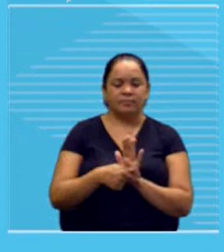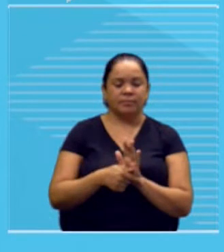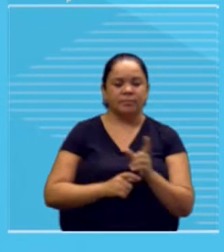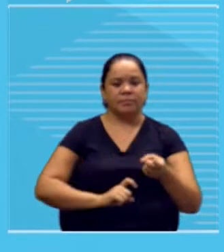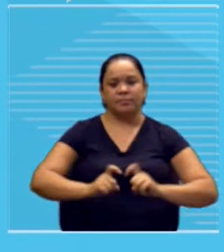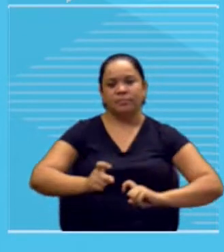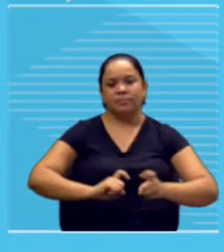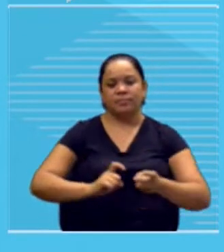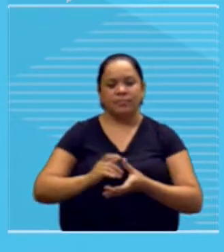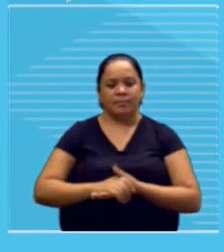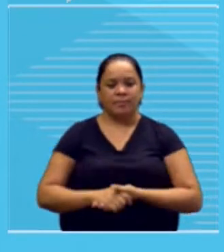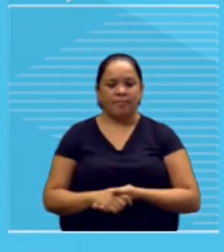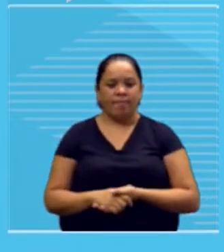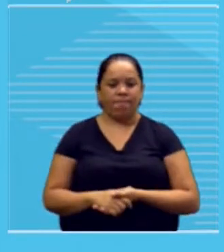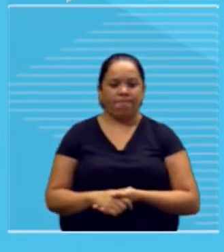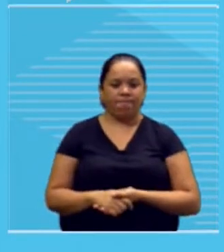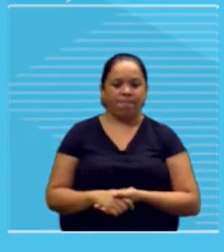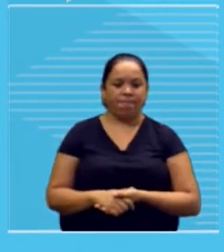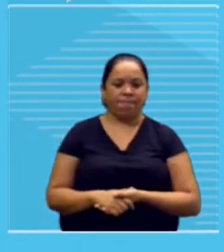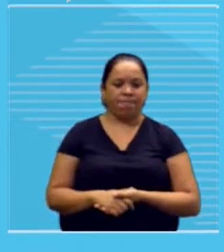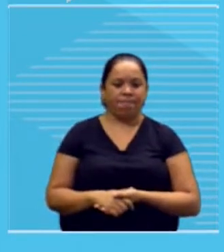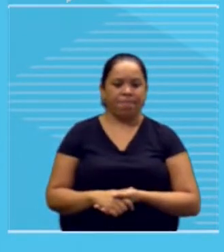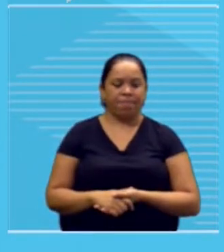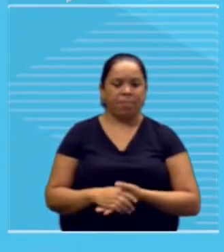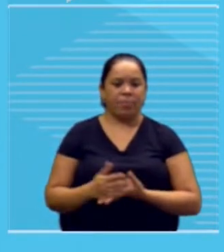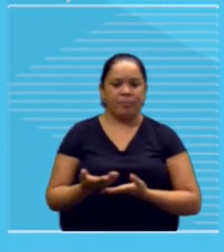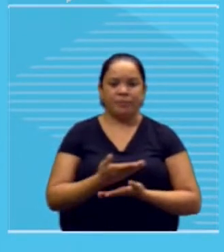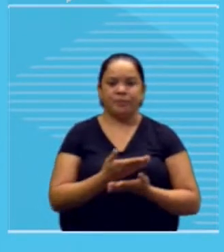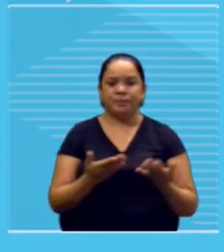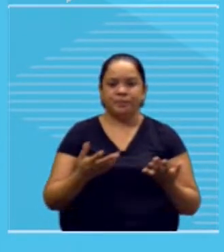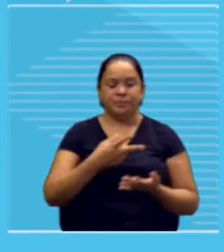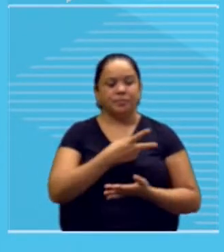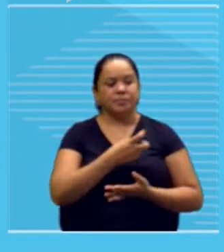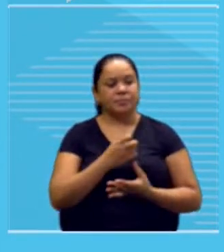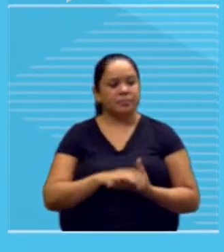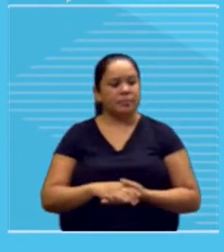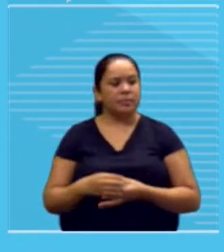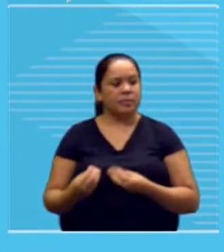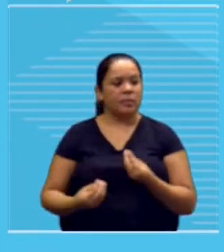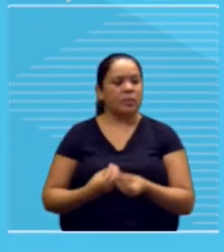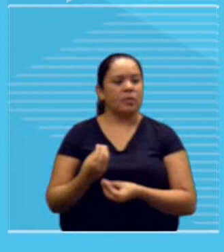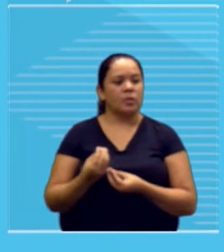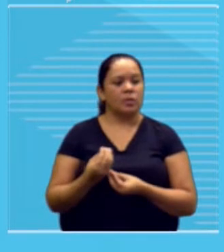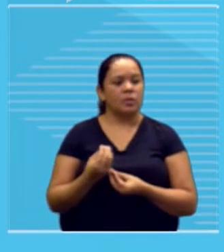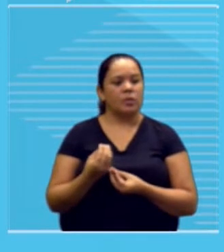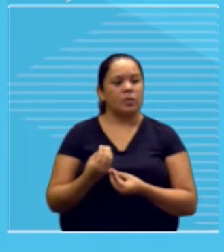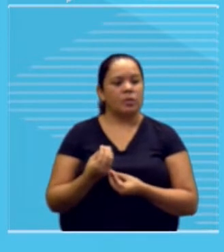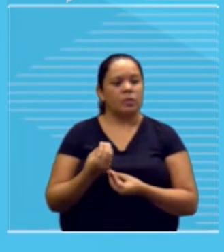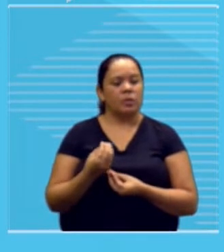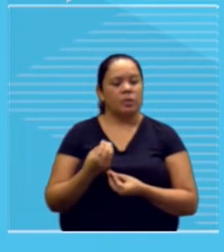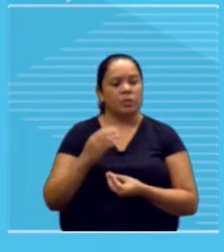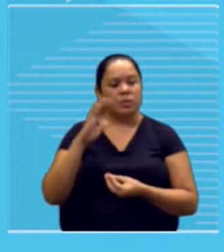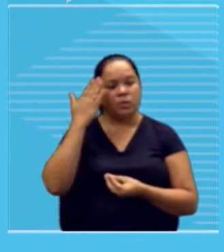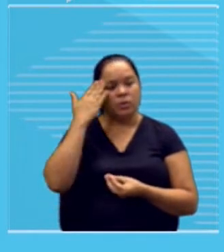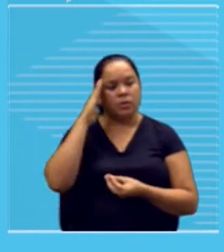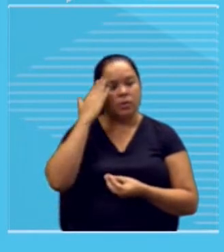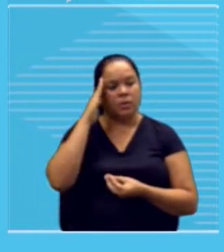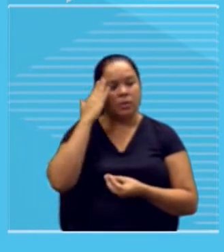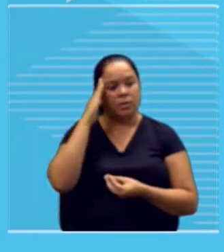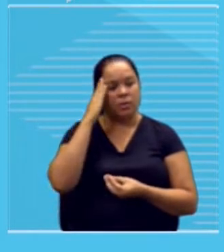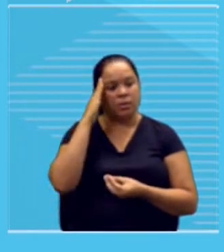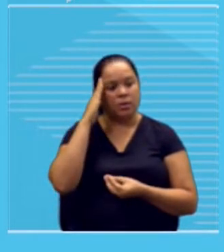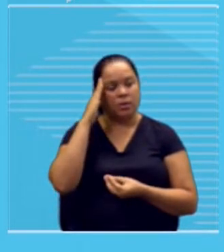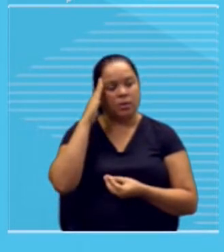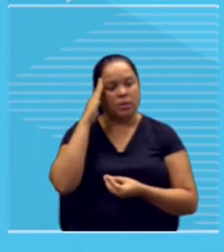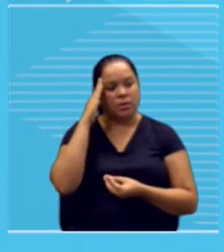Gente tudo isso galerinha para você perceber eles como formas de ampliação de suas possibilidades de construção